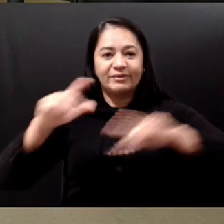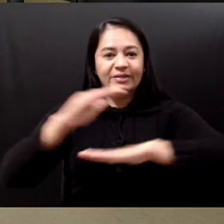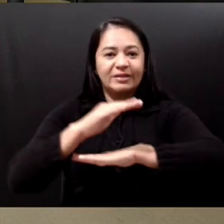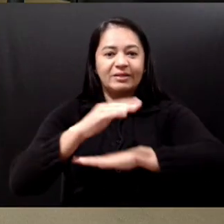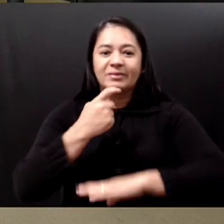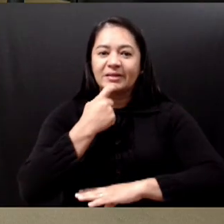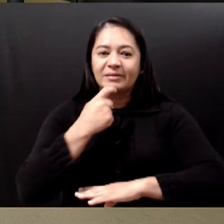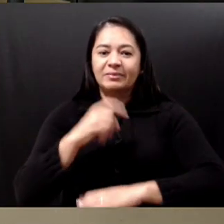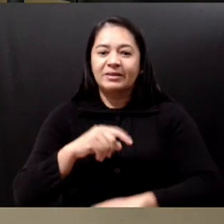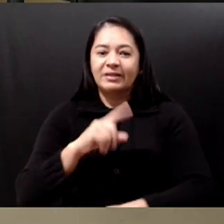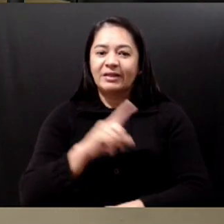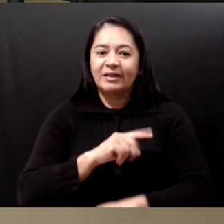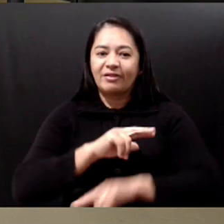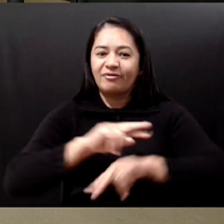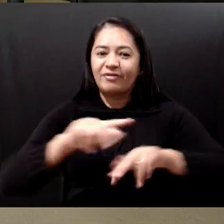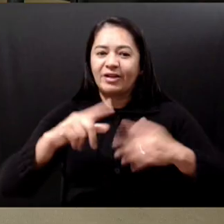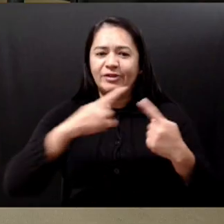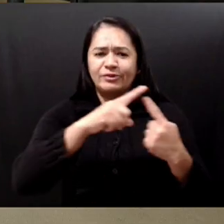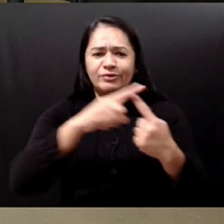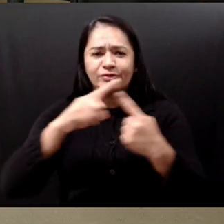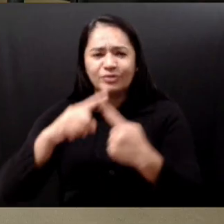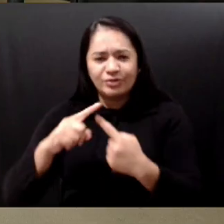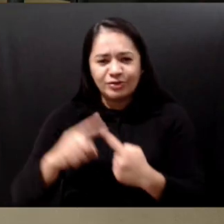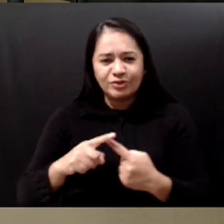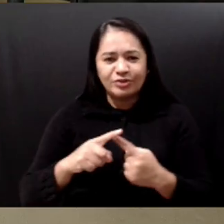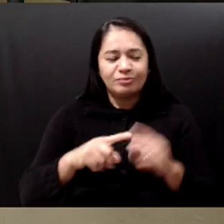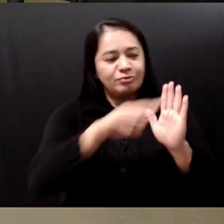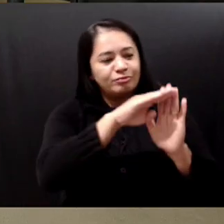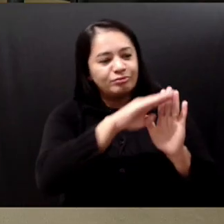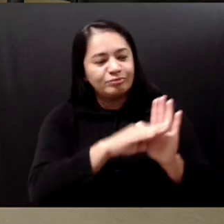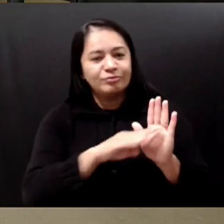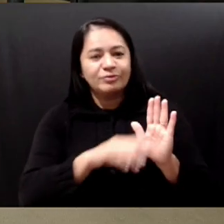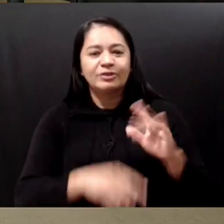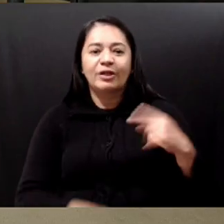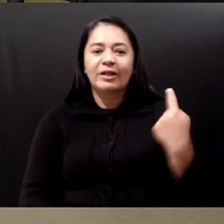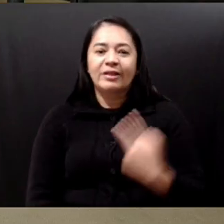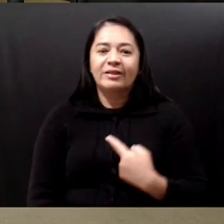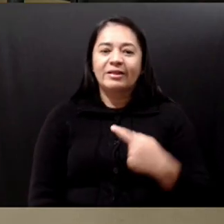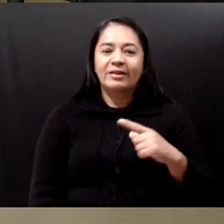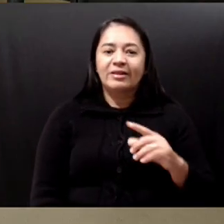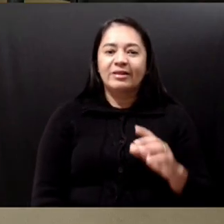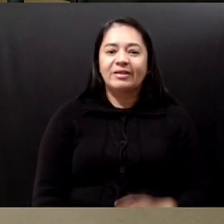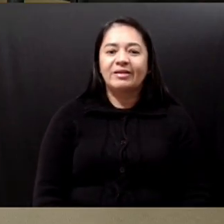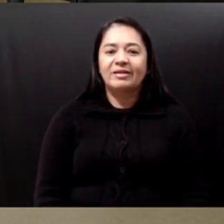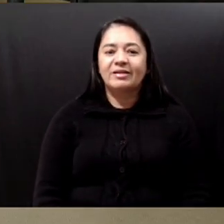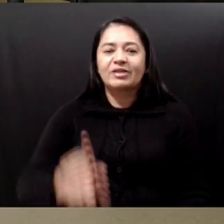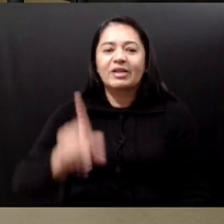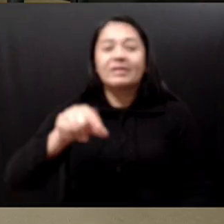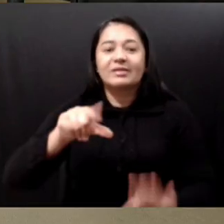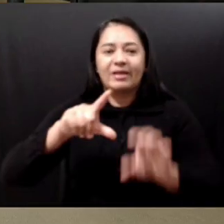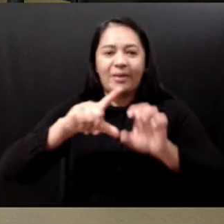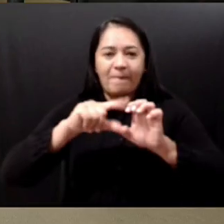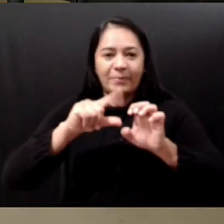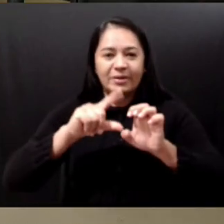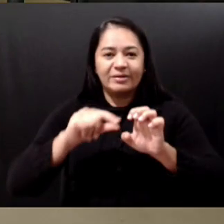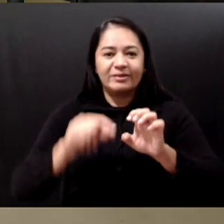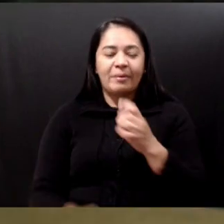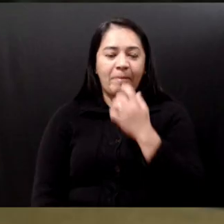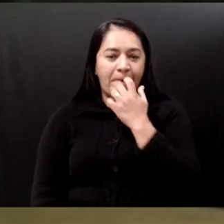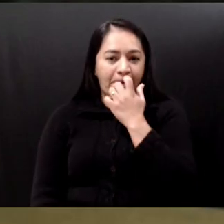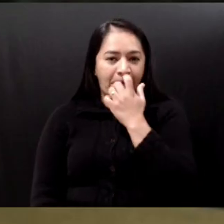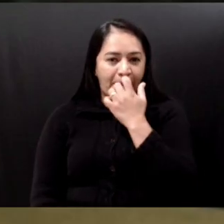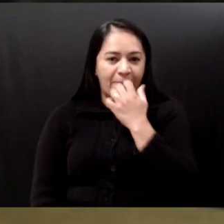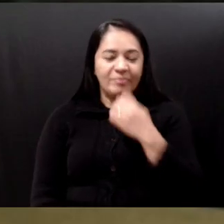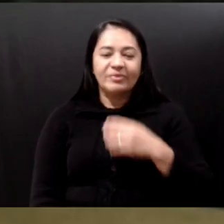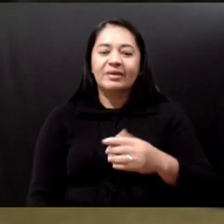de programa, né, de vários segmentos, e nós temos um programa que é chamado Ser Empreendedor, e que ele traz a experiência de